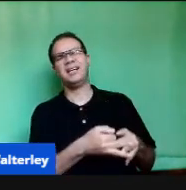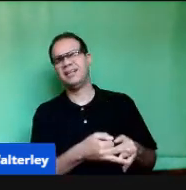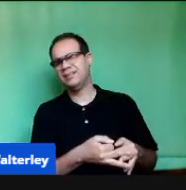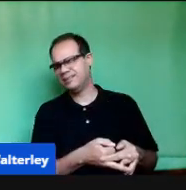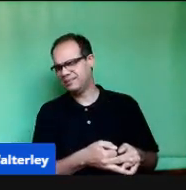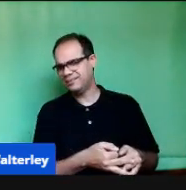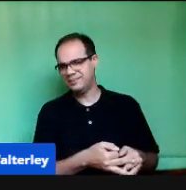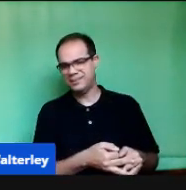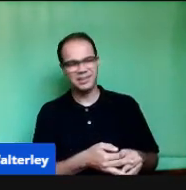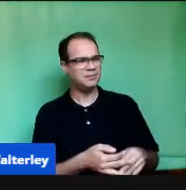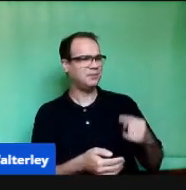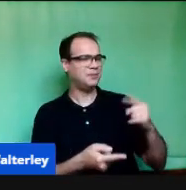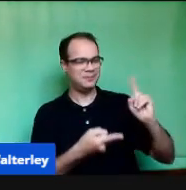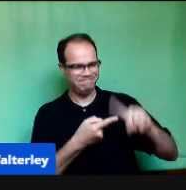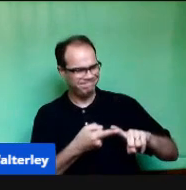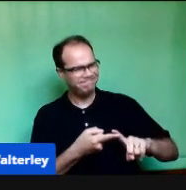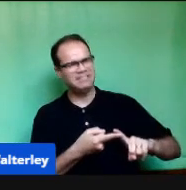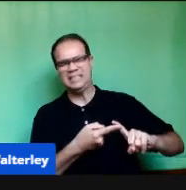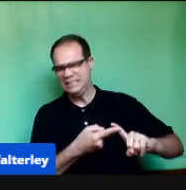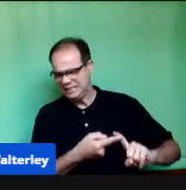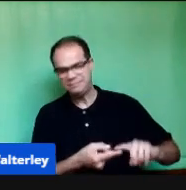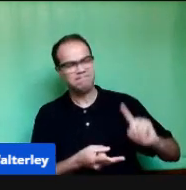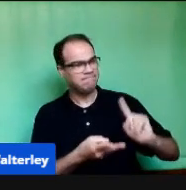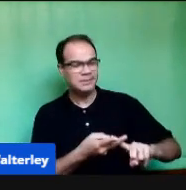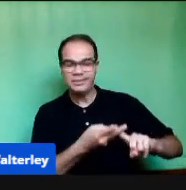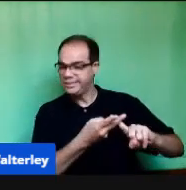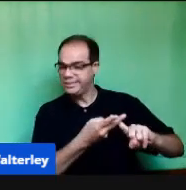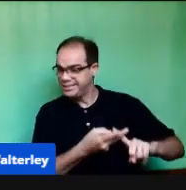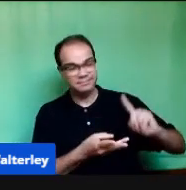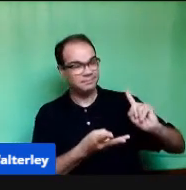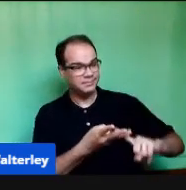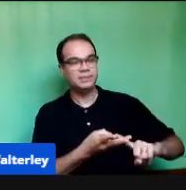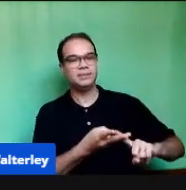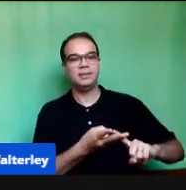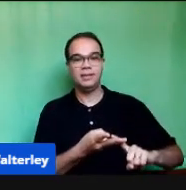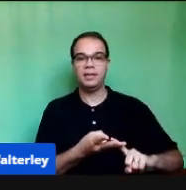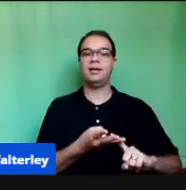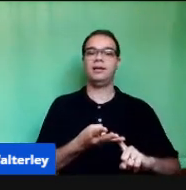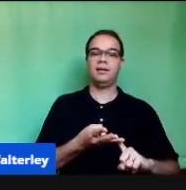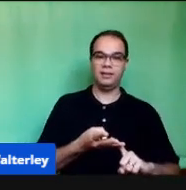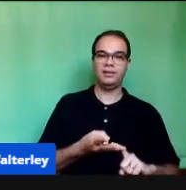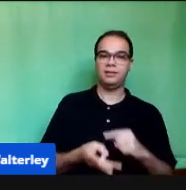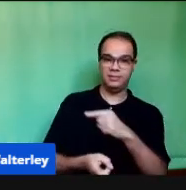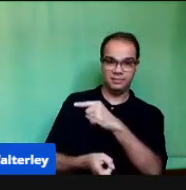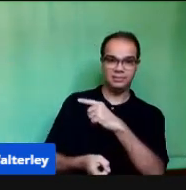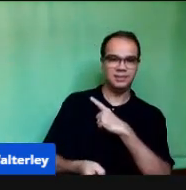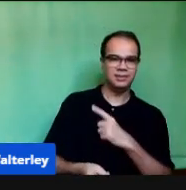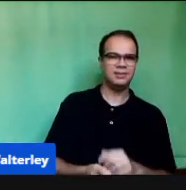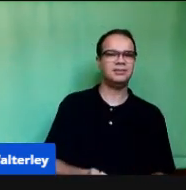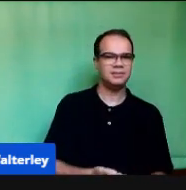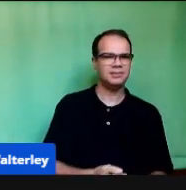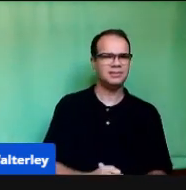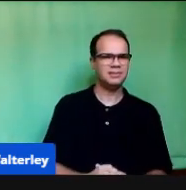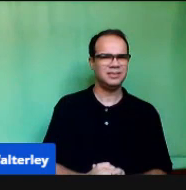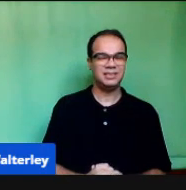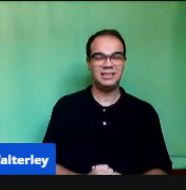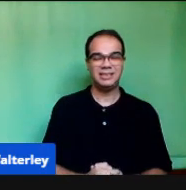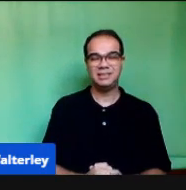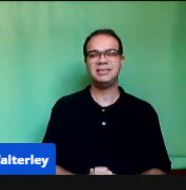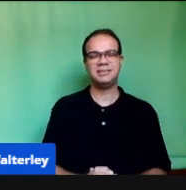uma condição de enfrentamento a essa rotina de ameaça, de humilhação, de intimidação, de